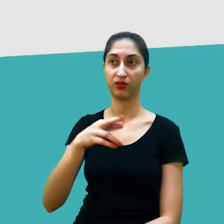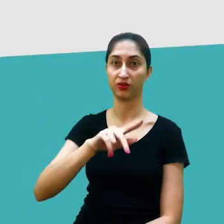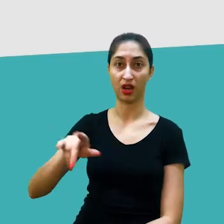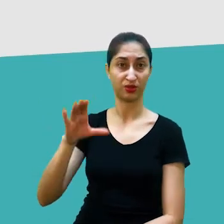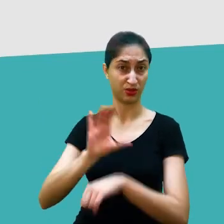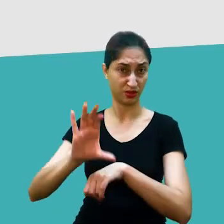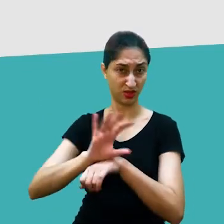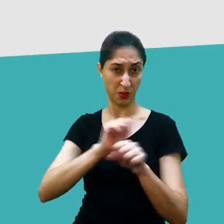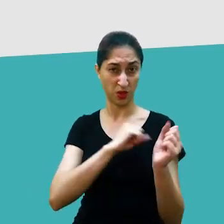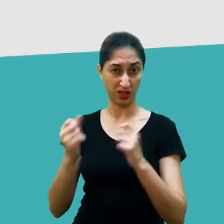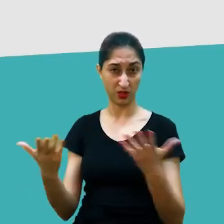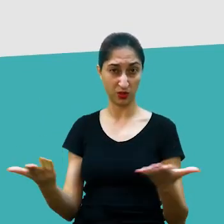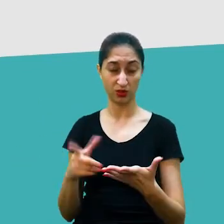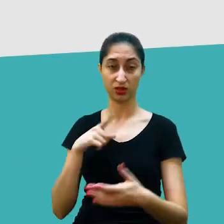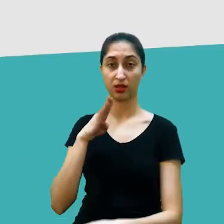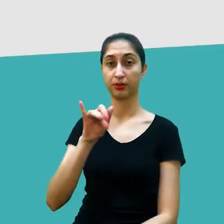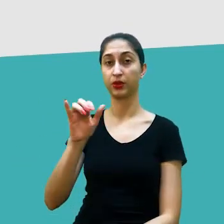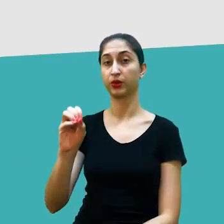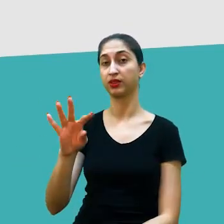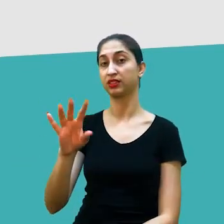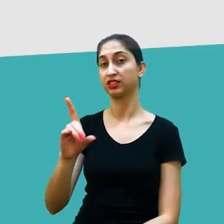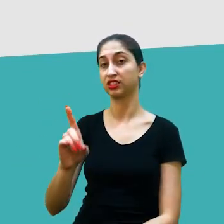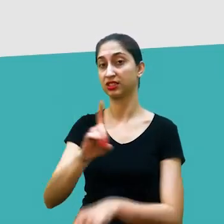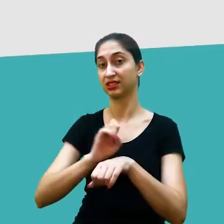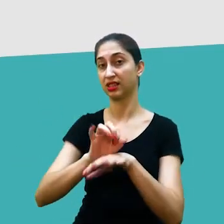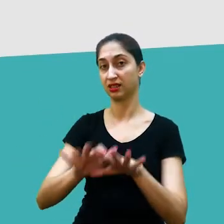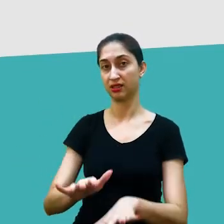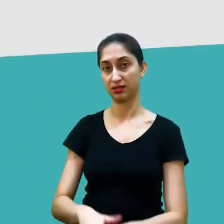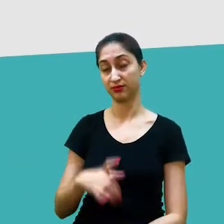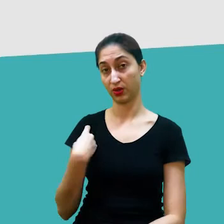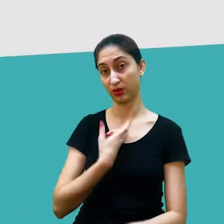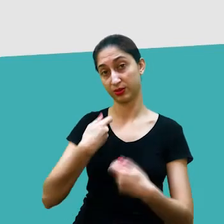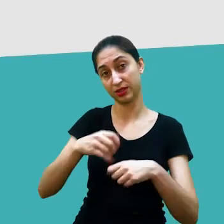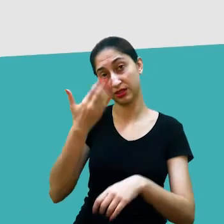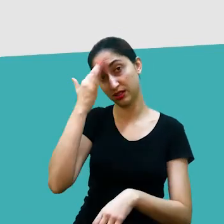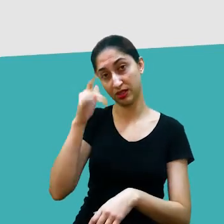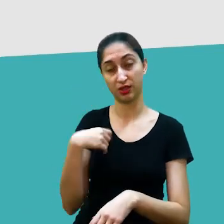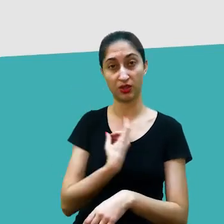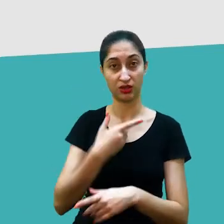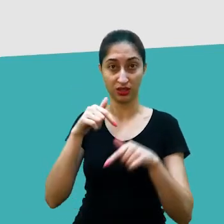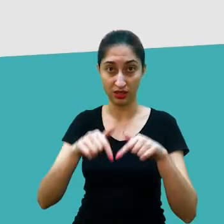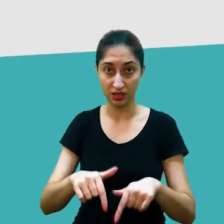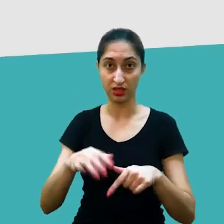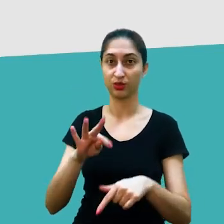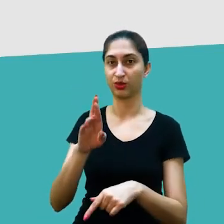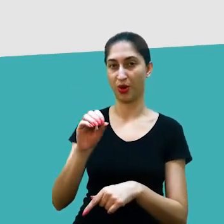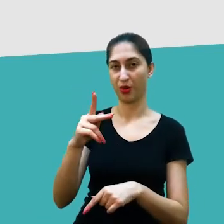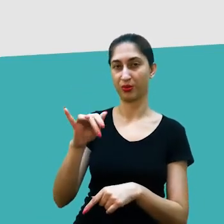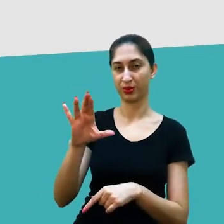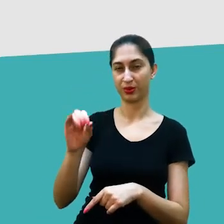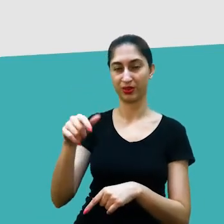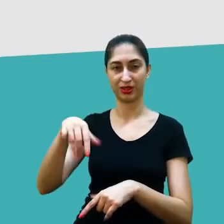mais poderosos hoje são de biodesign. Então a gente tem que entender que mesmo perdidos aqui nos trópicos, né,